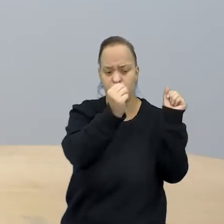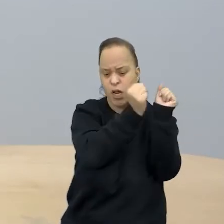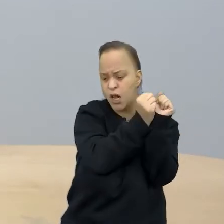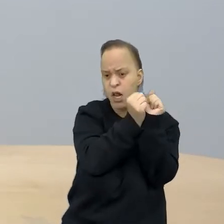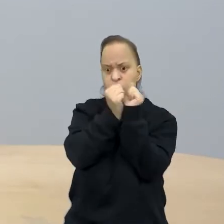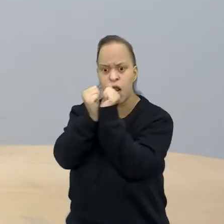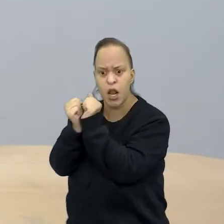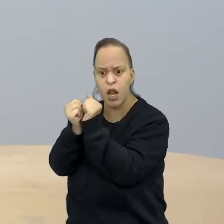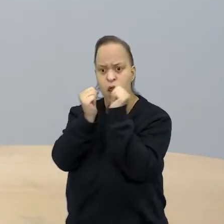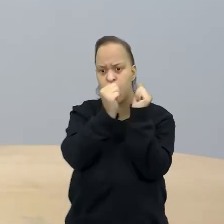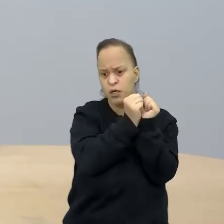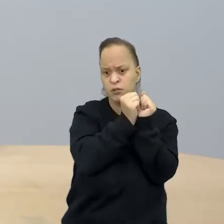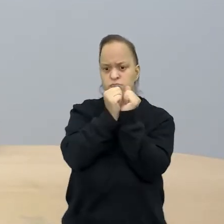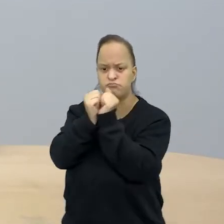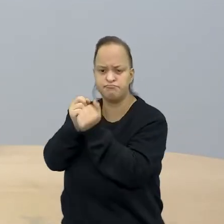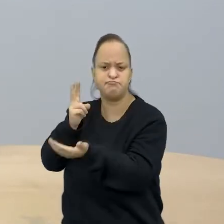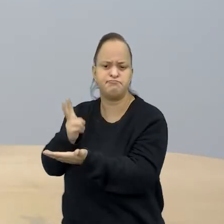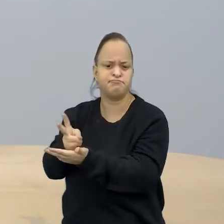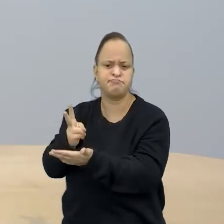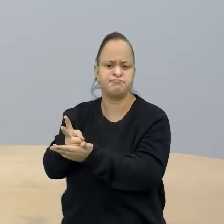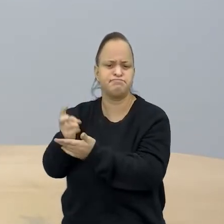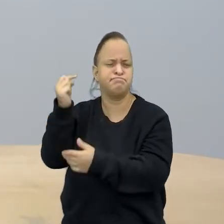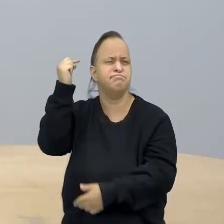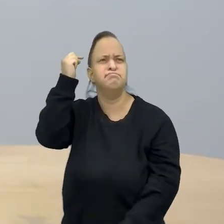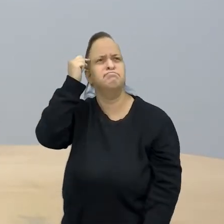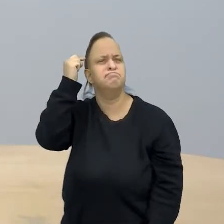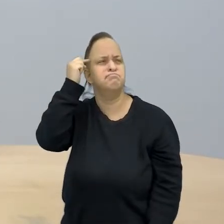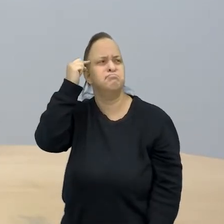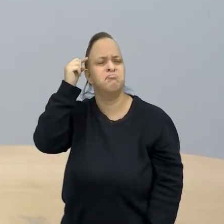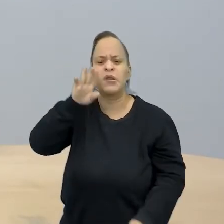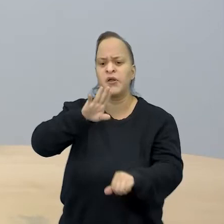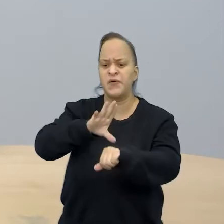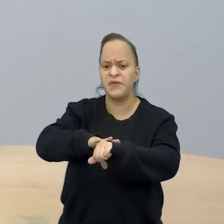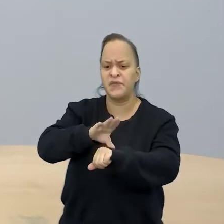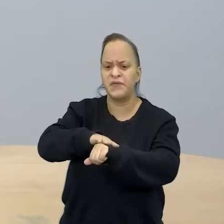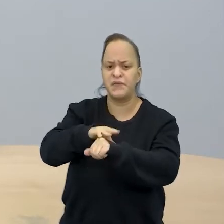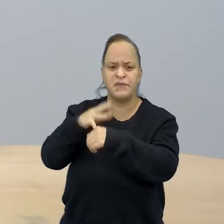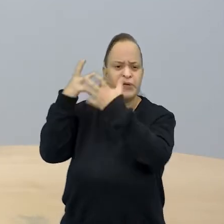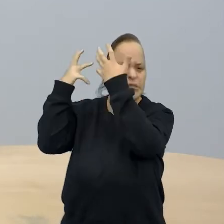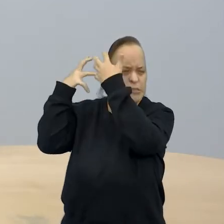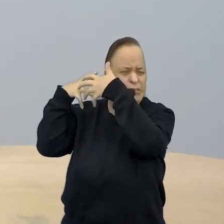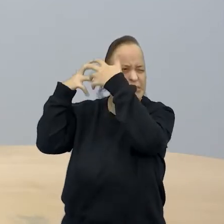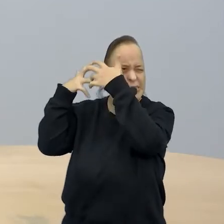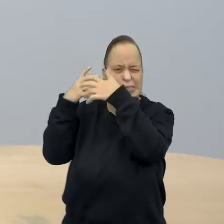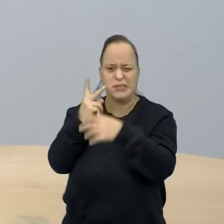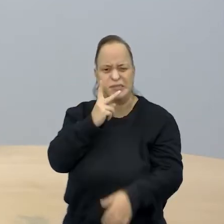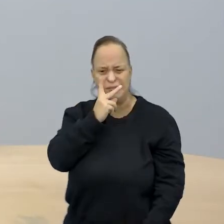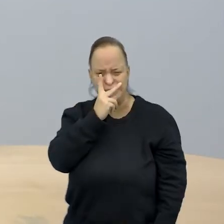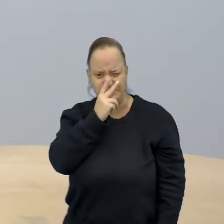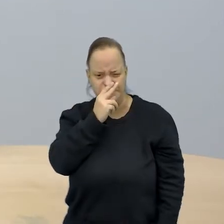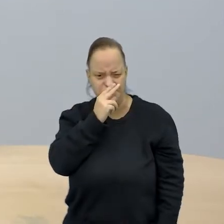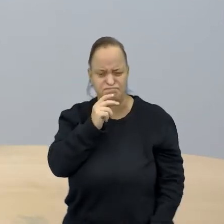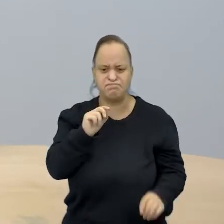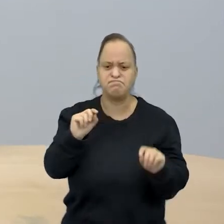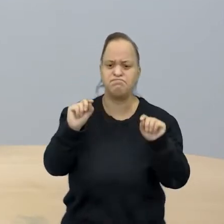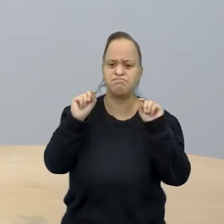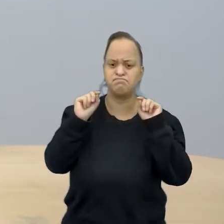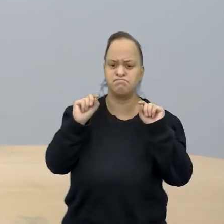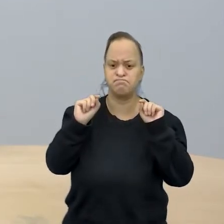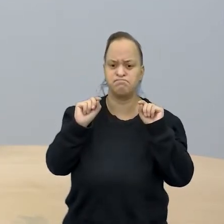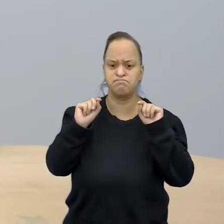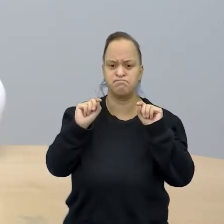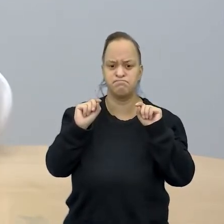suas atitudes, suas condutas, quase como se dissesse o seguinte: estamos